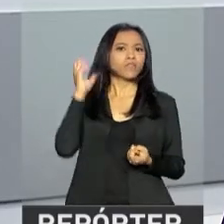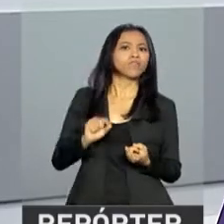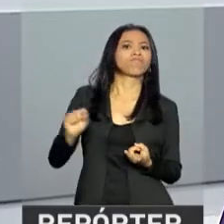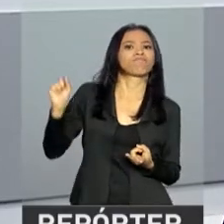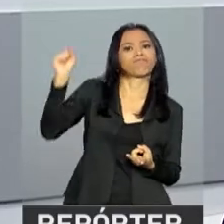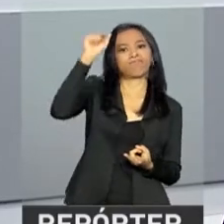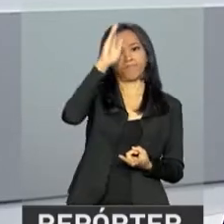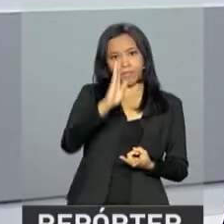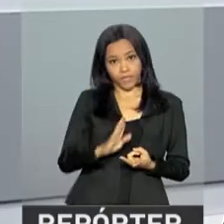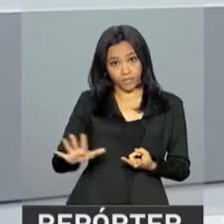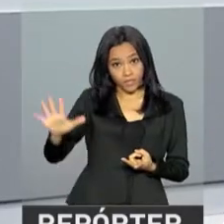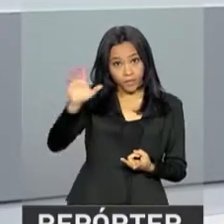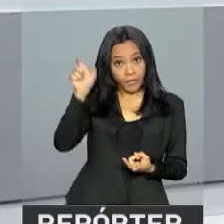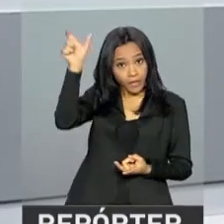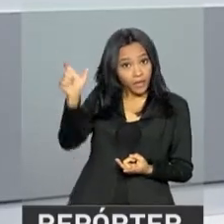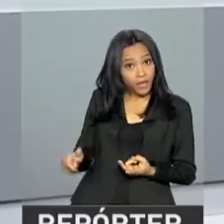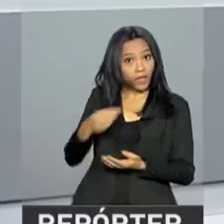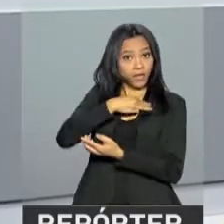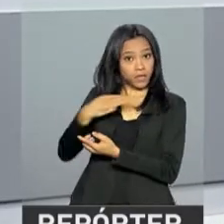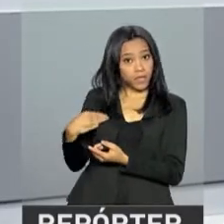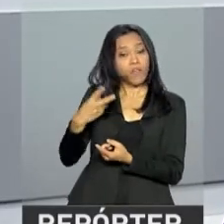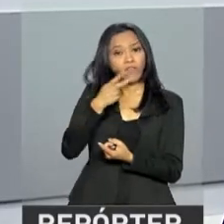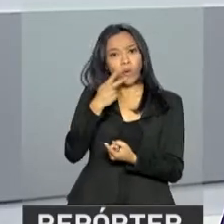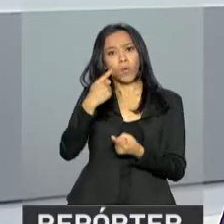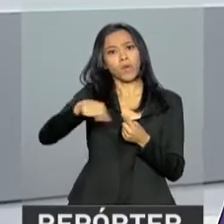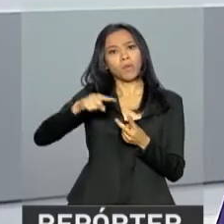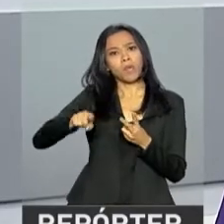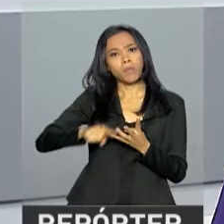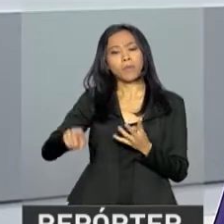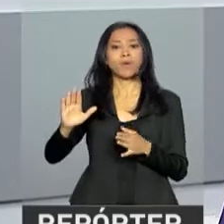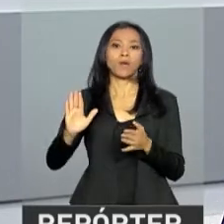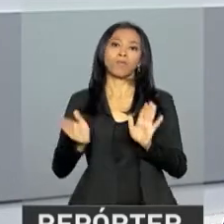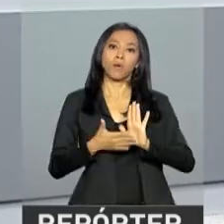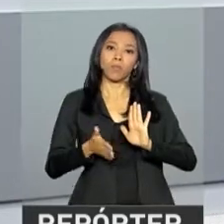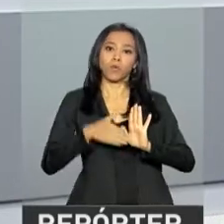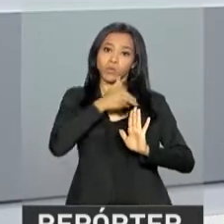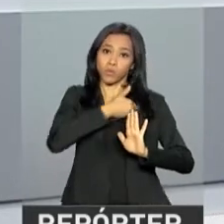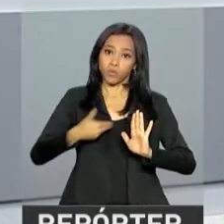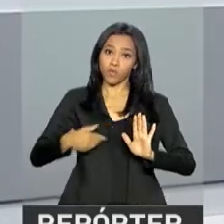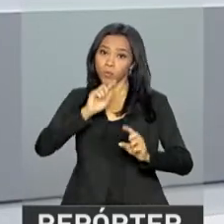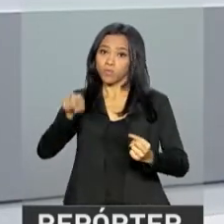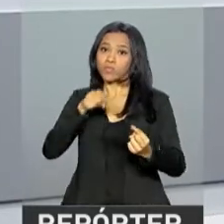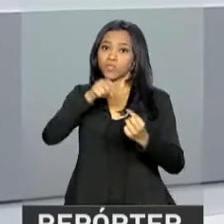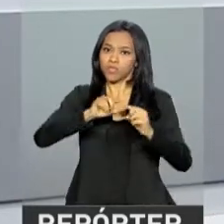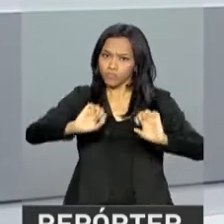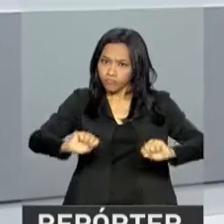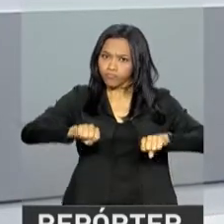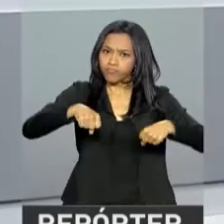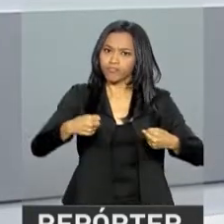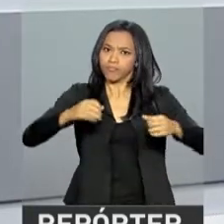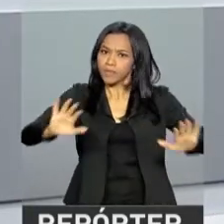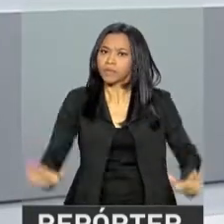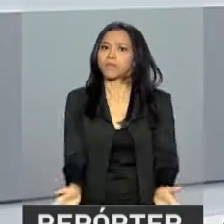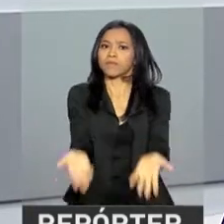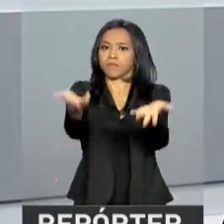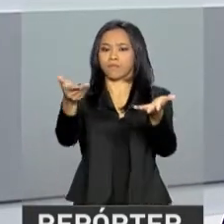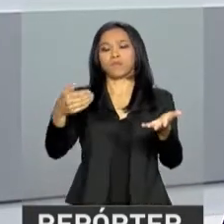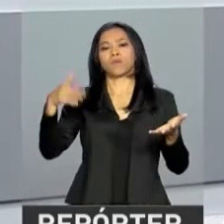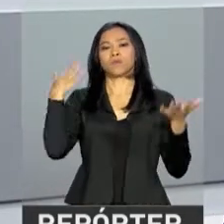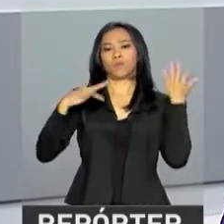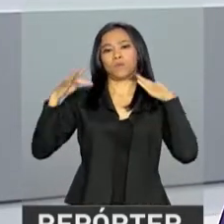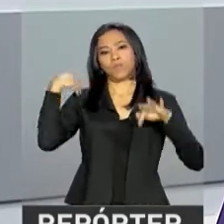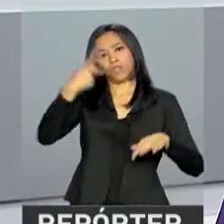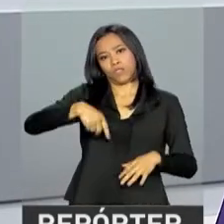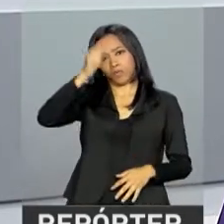país vinícius lummertz destacou medidas adotadas pelo governo para incrementar o setor e os desafios para agilizar o turismo